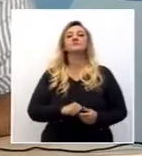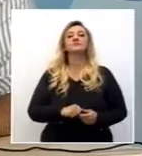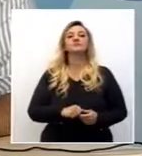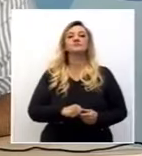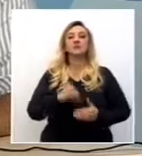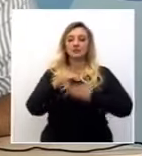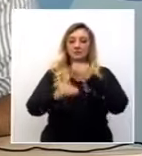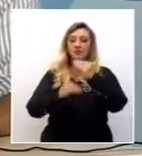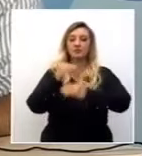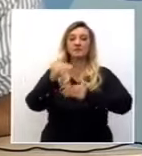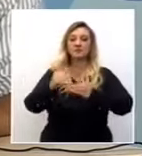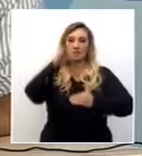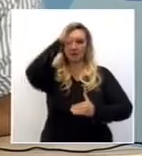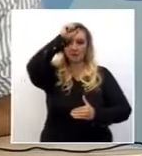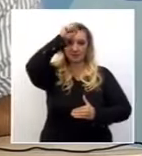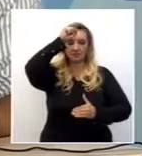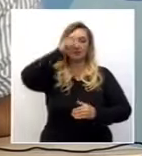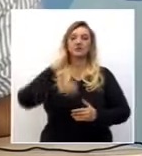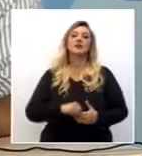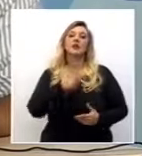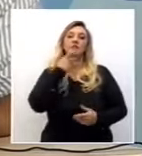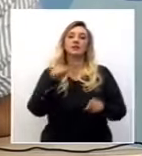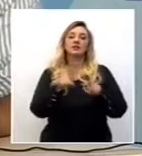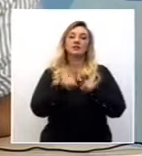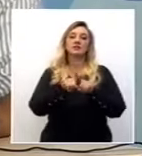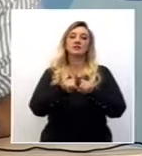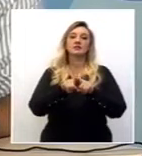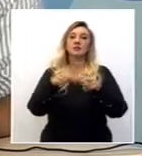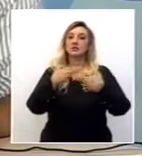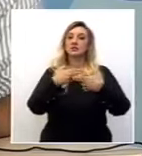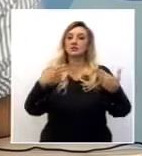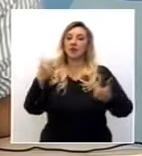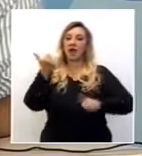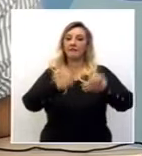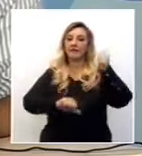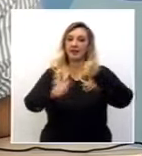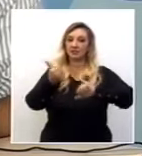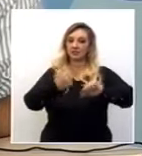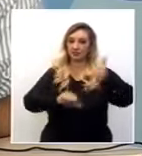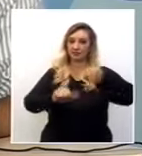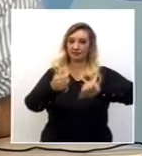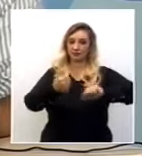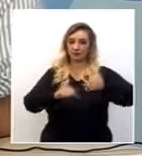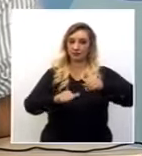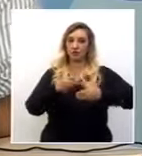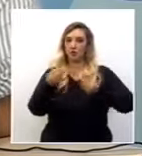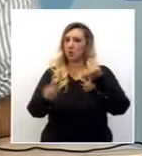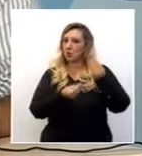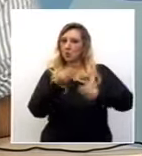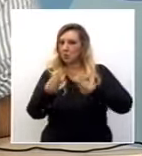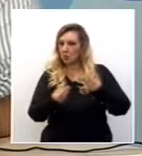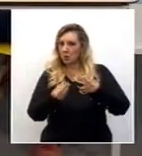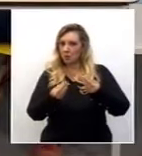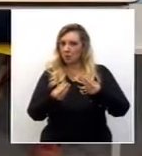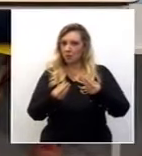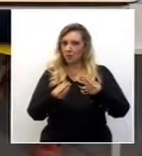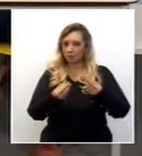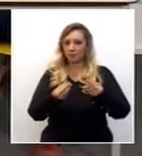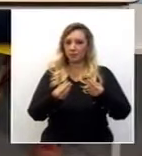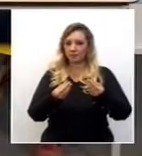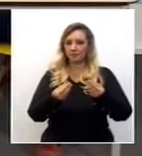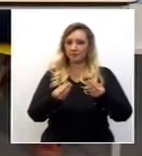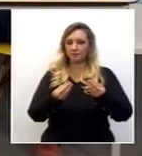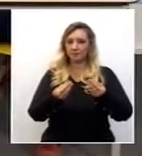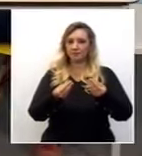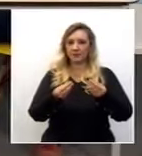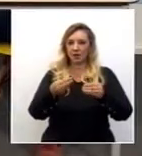das progressões das aprendizagens, nós falamos também de instrumentos avaliativos, como é que a gente tem